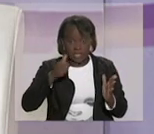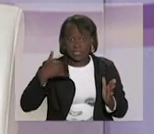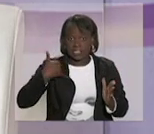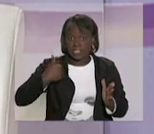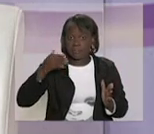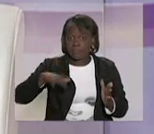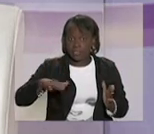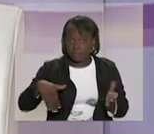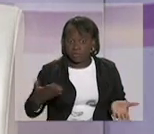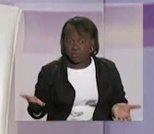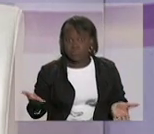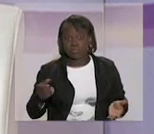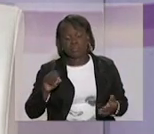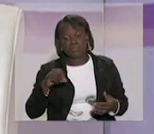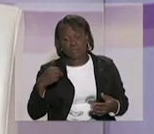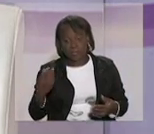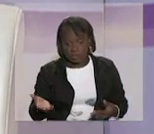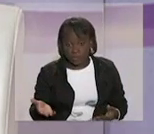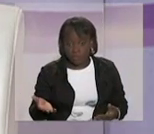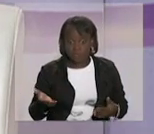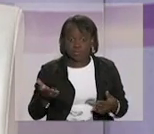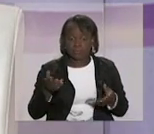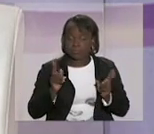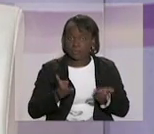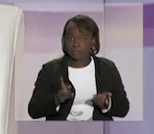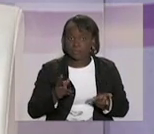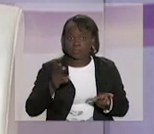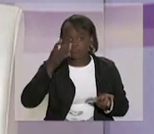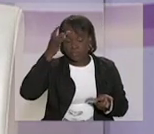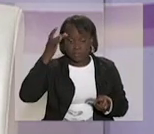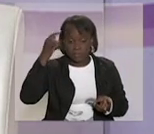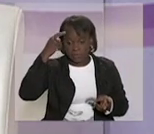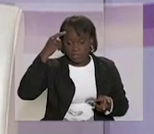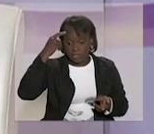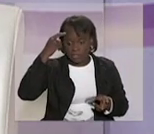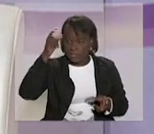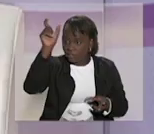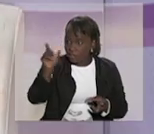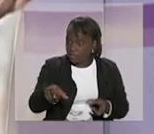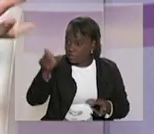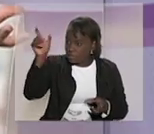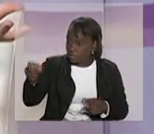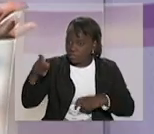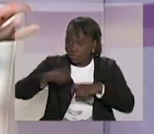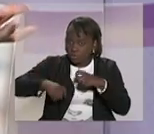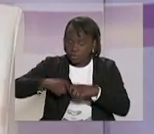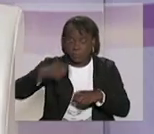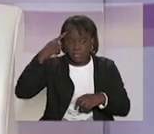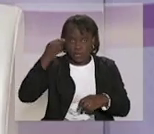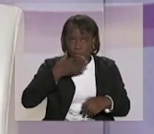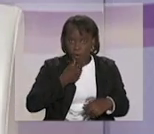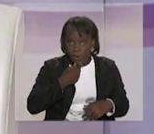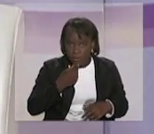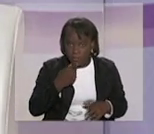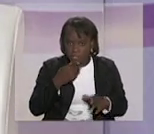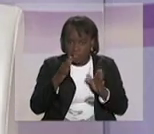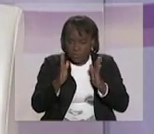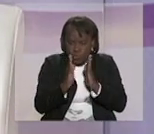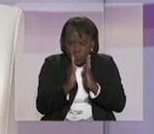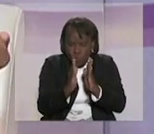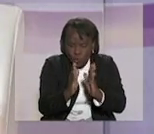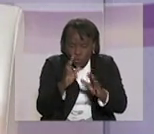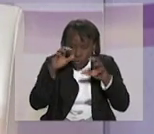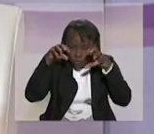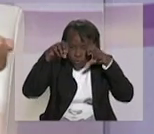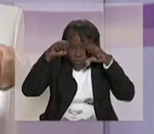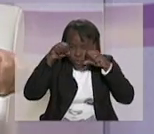de idade que são estupradas, ou mesmo o fato de a gente tem um estereótipo de estupro na nossa mente, que é o estuprador que aparece